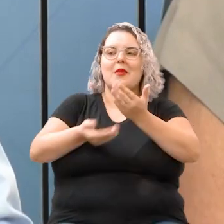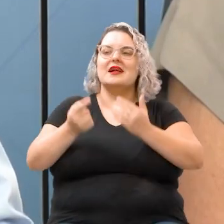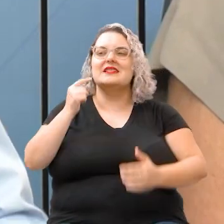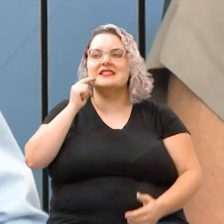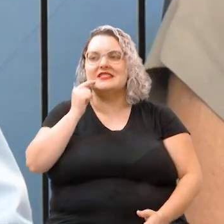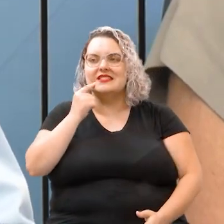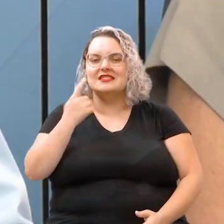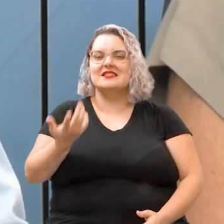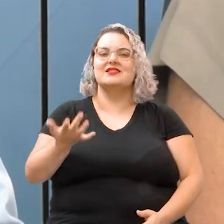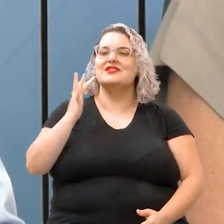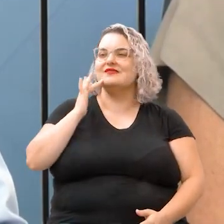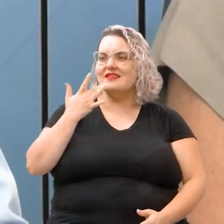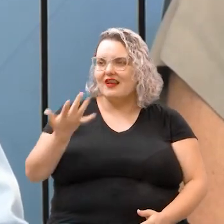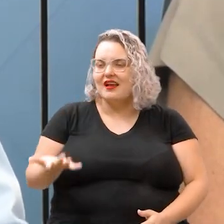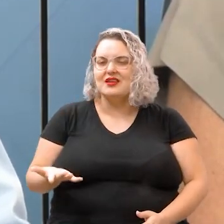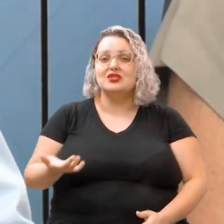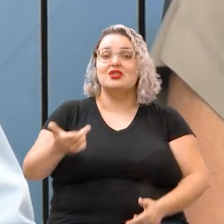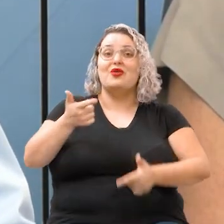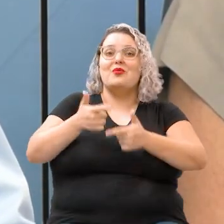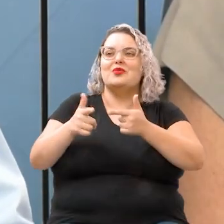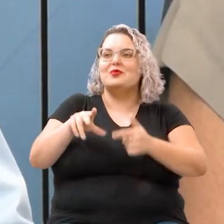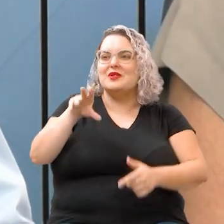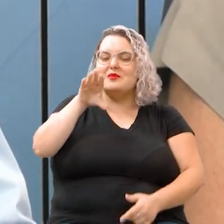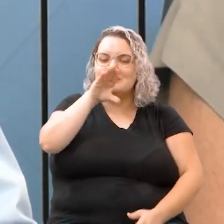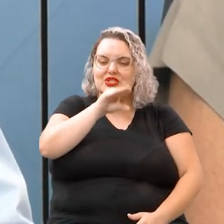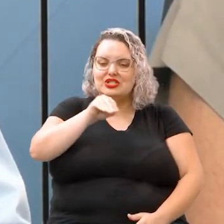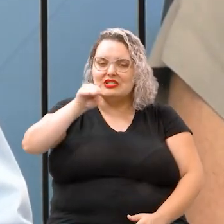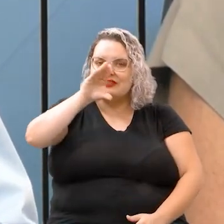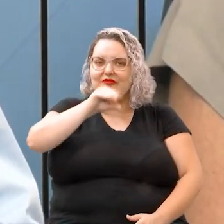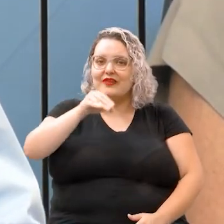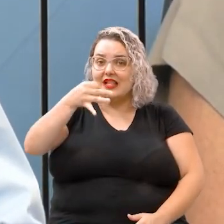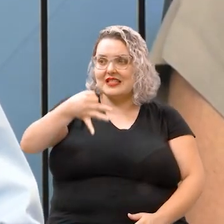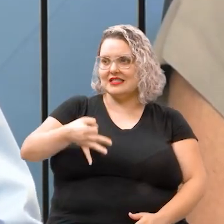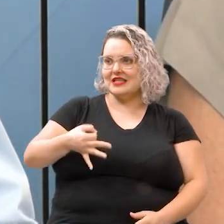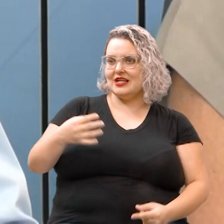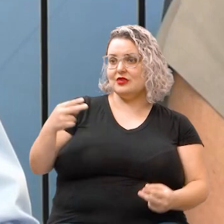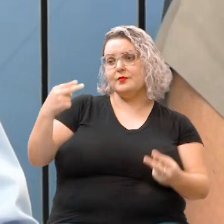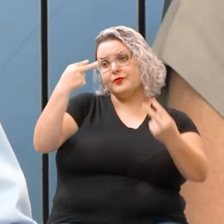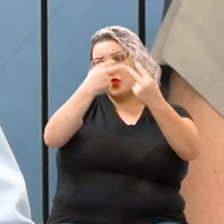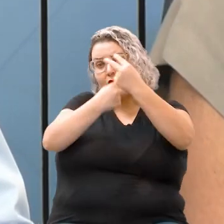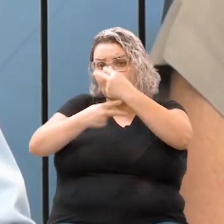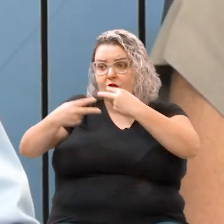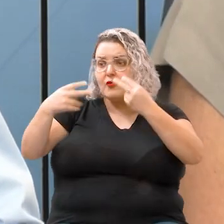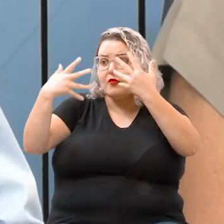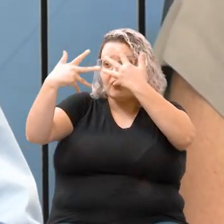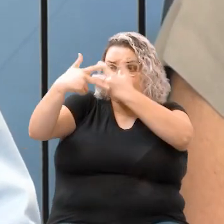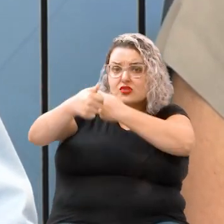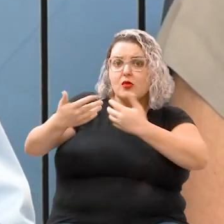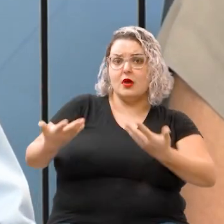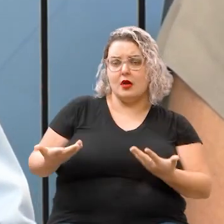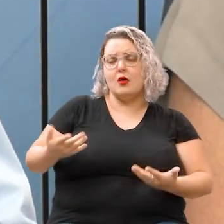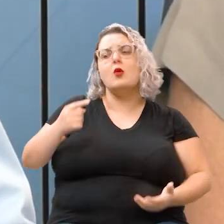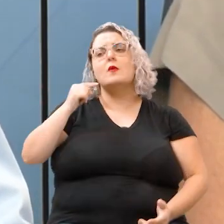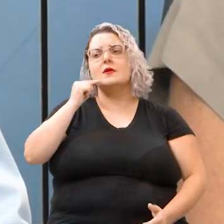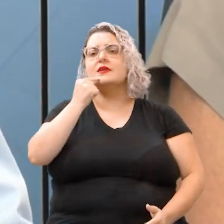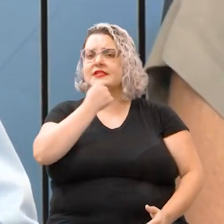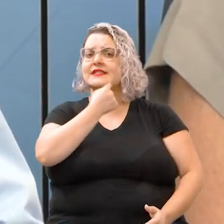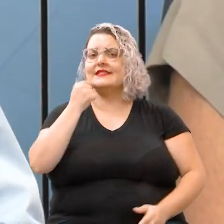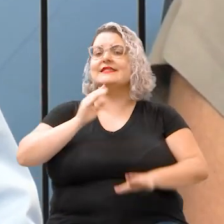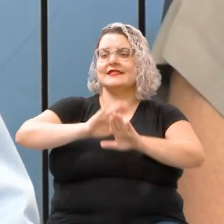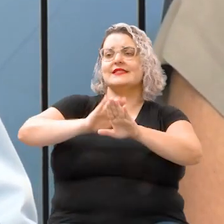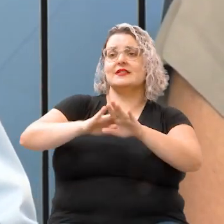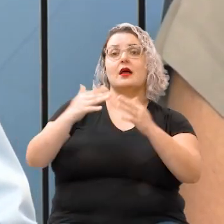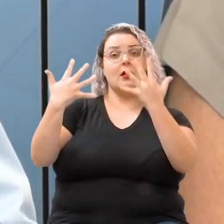enfim, problemas de dicção, né, de falar, aparência, né, enfim, o dente ele tem toda a sua parte funcional,